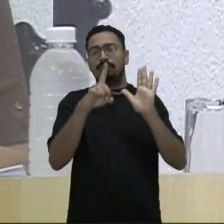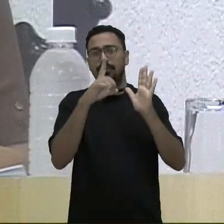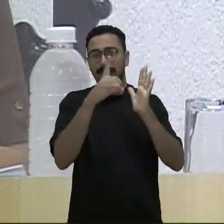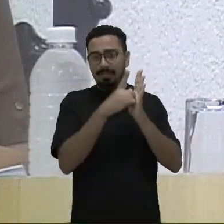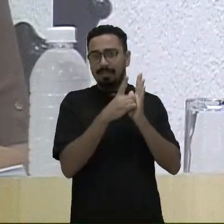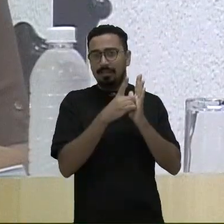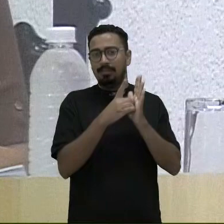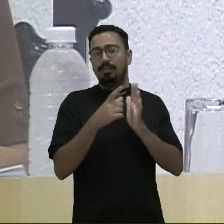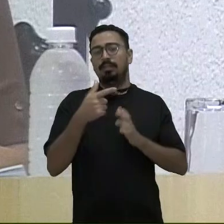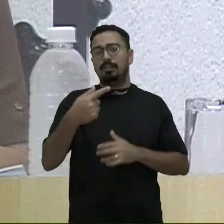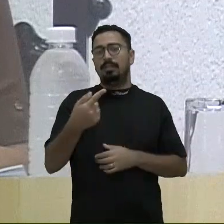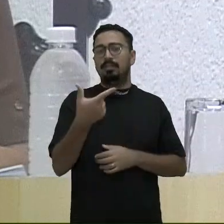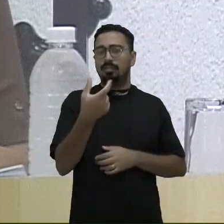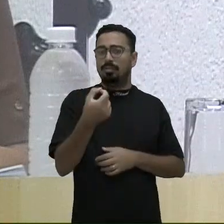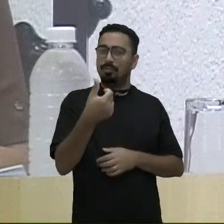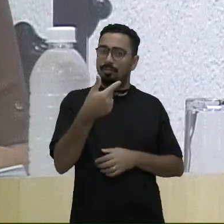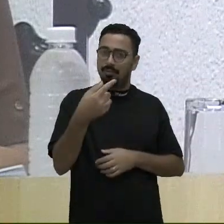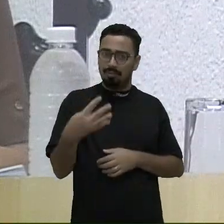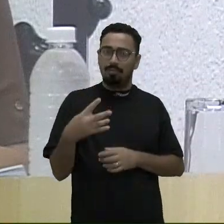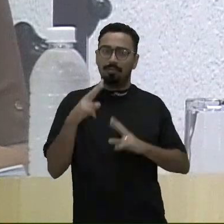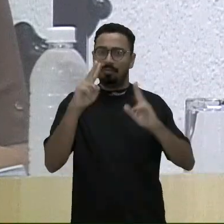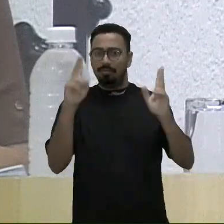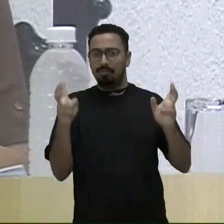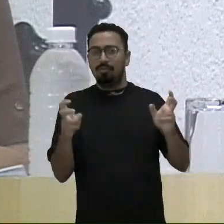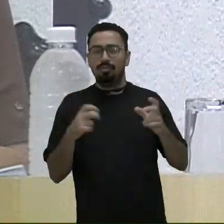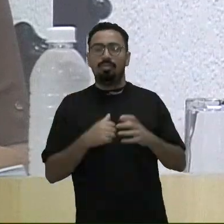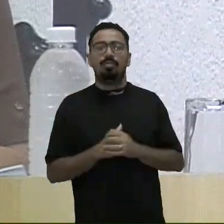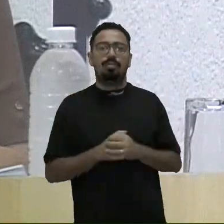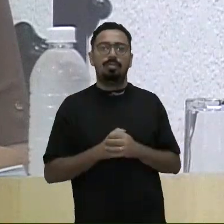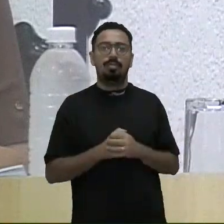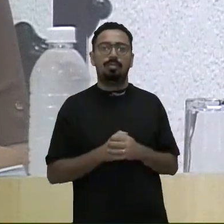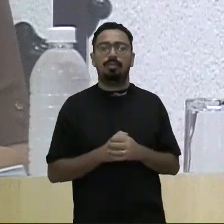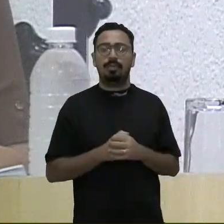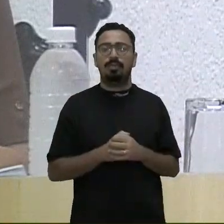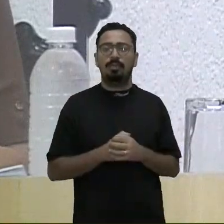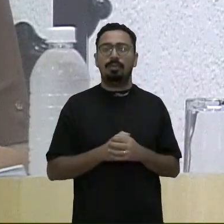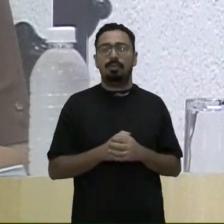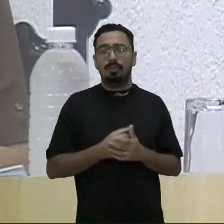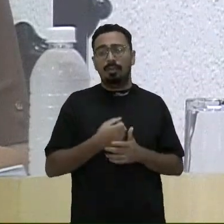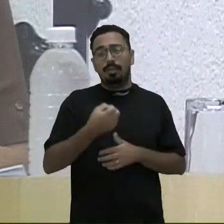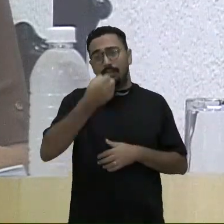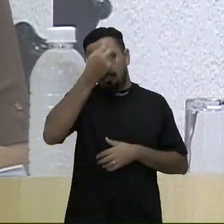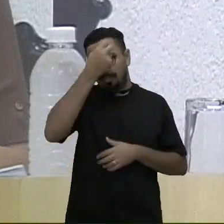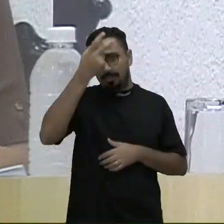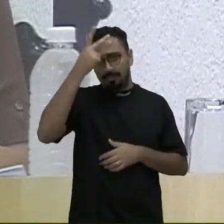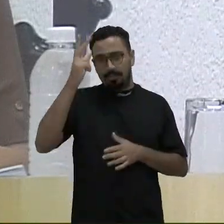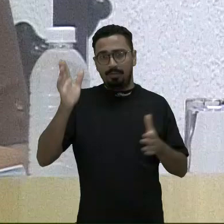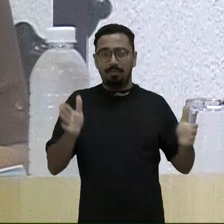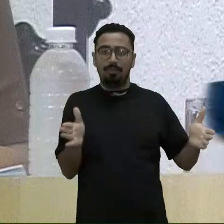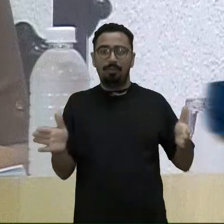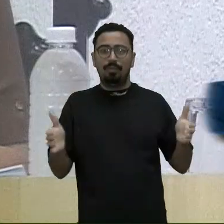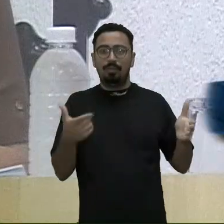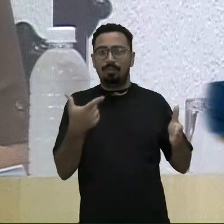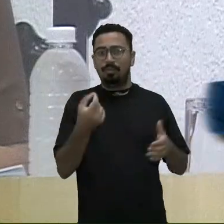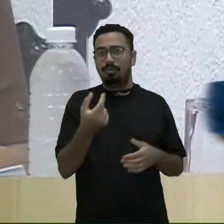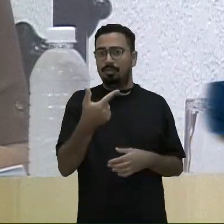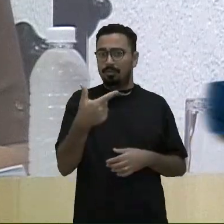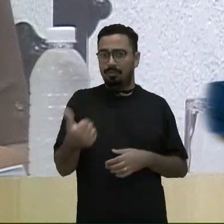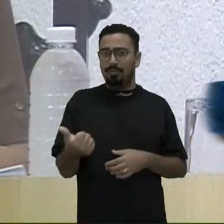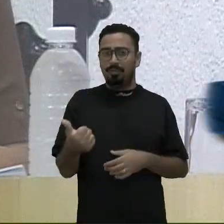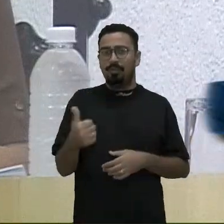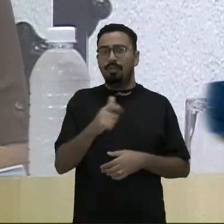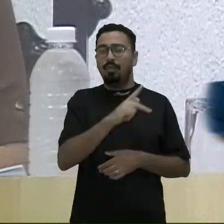7/2024, referente às contas do prefeito no exercício de 2021. O presidente tem direito a